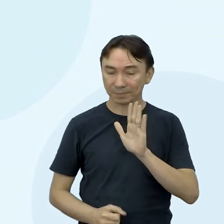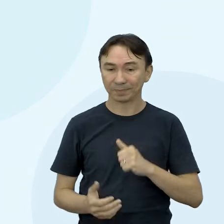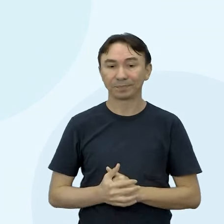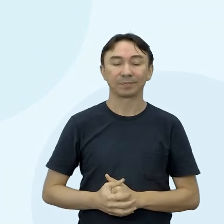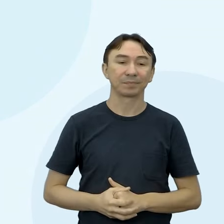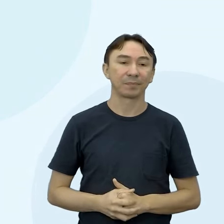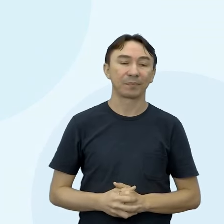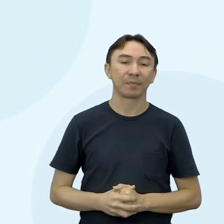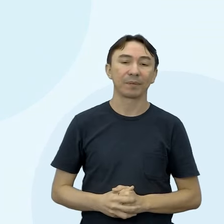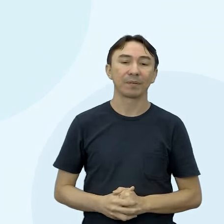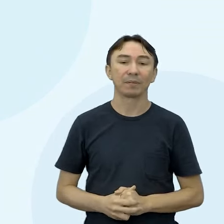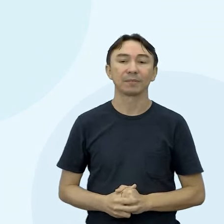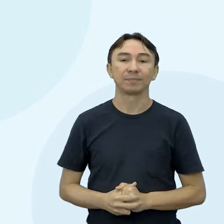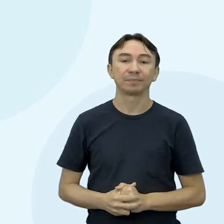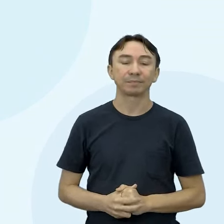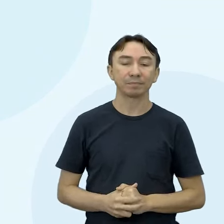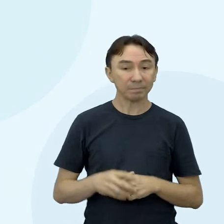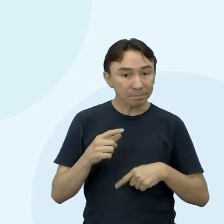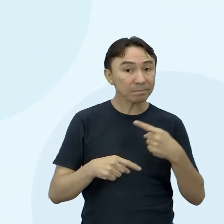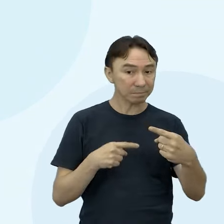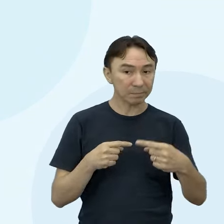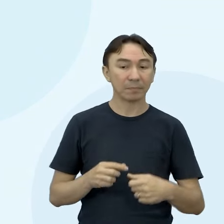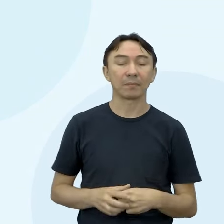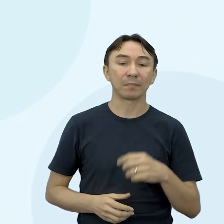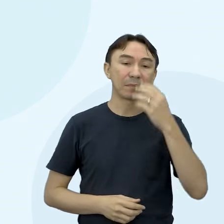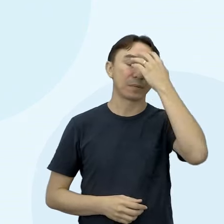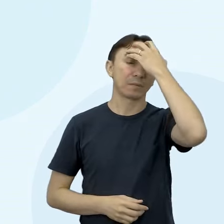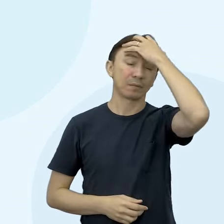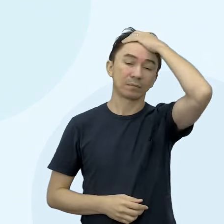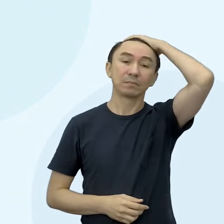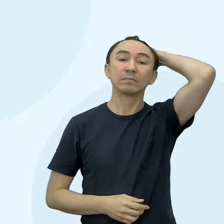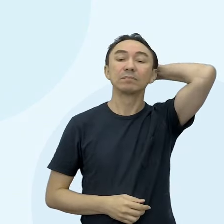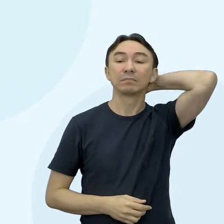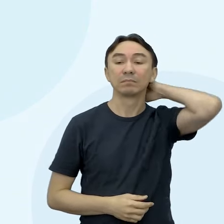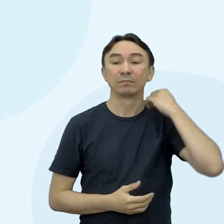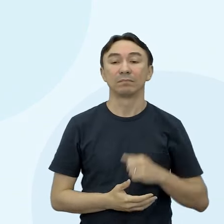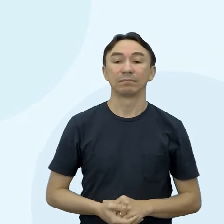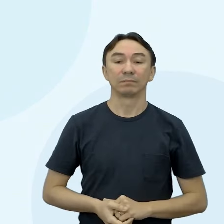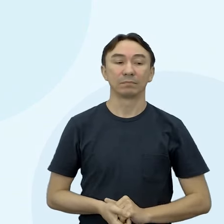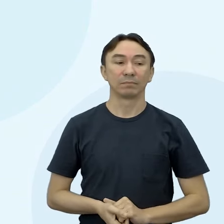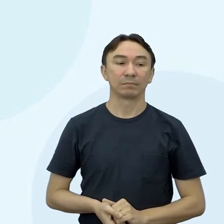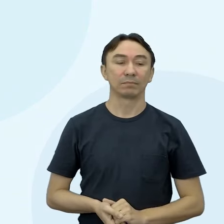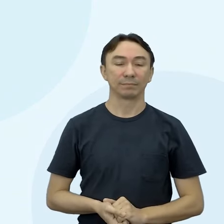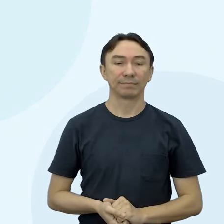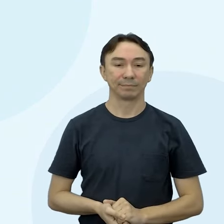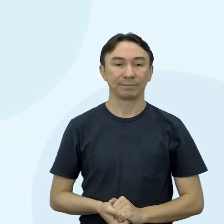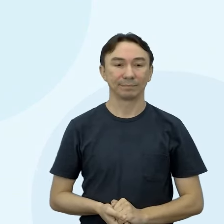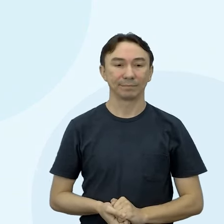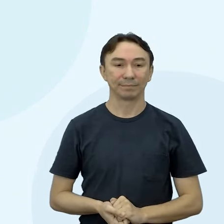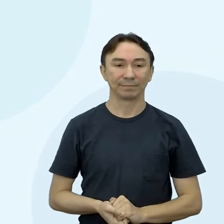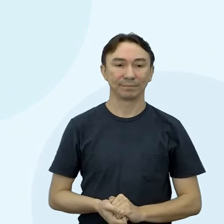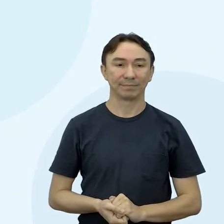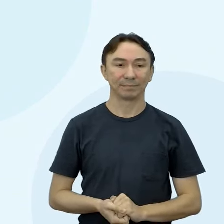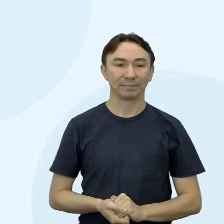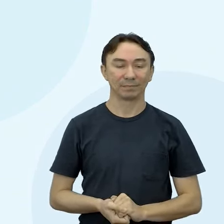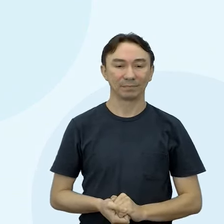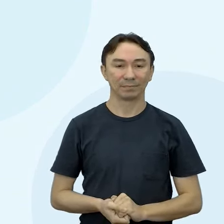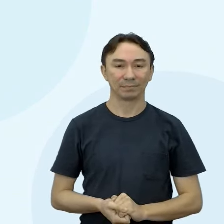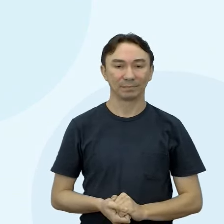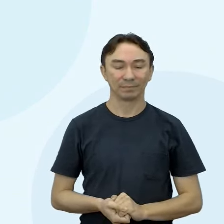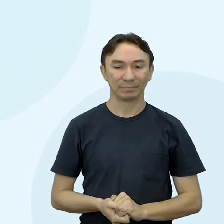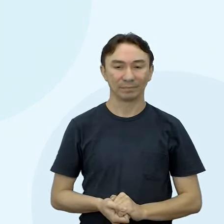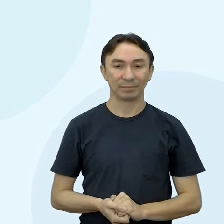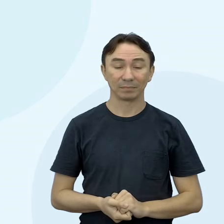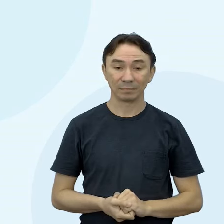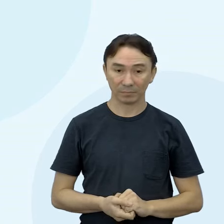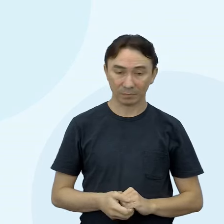Pode passar para o próximo? Acho que é isso. Bom, vamos lá. Eu vou pedir